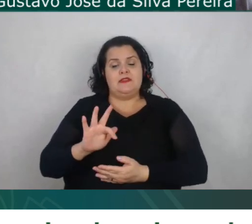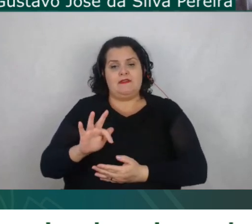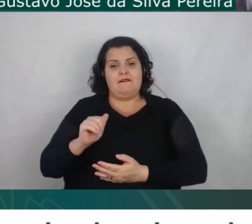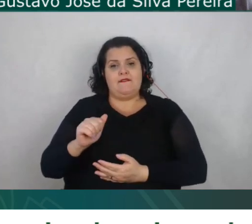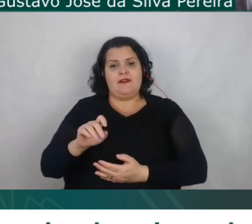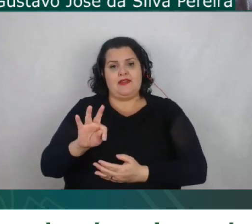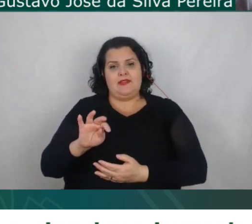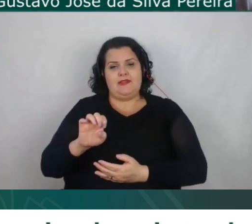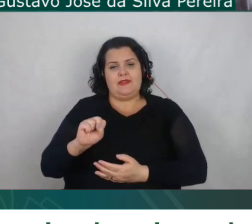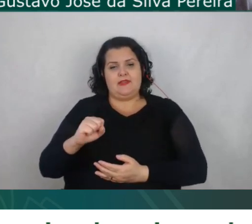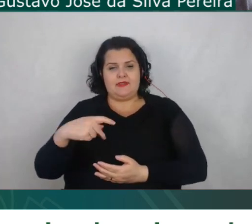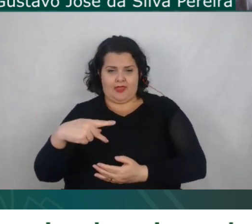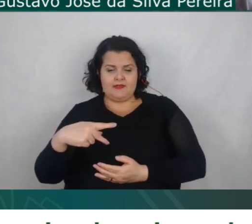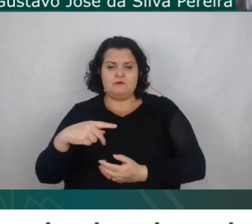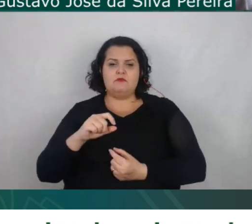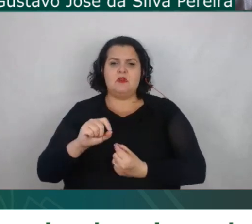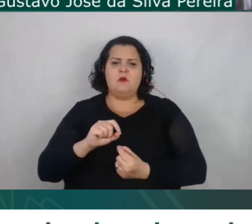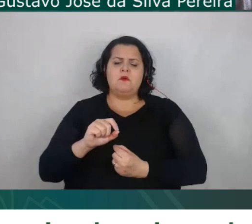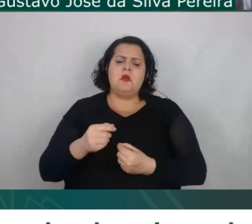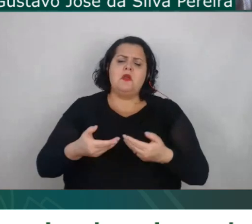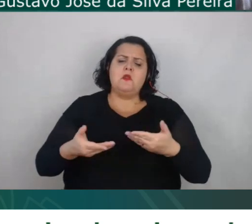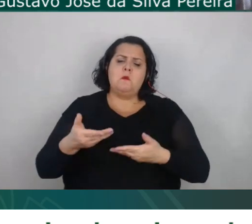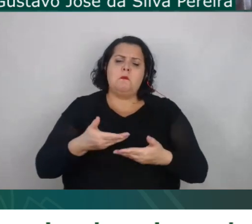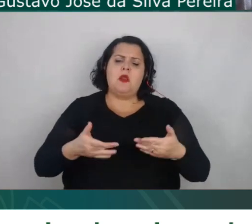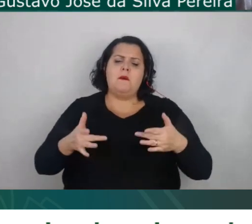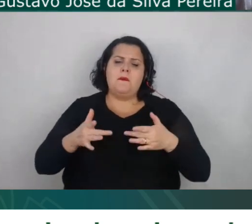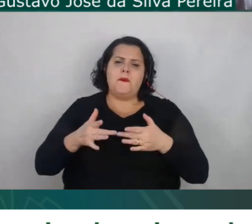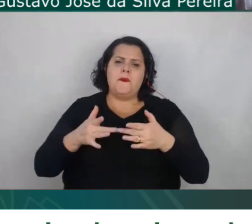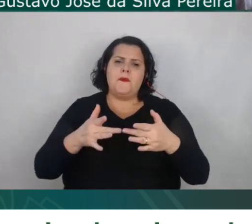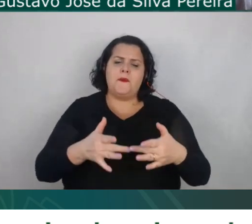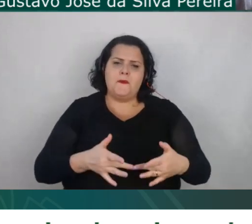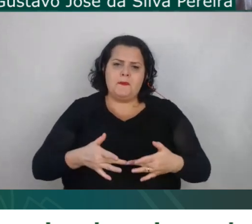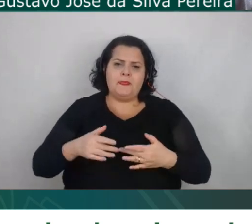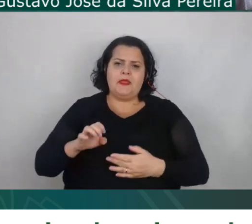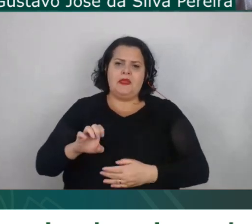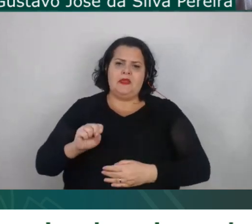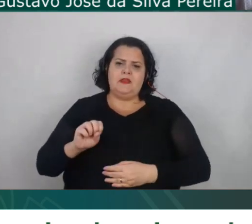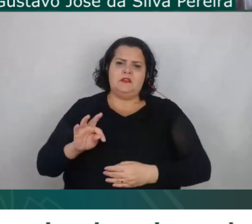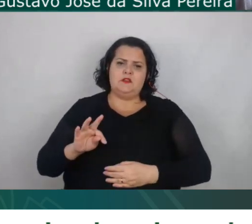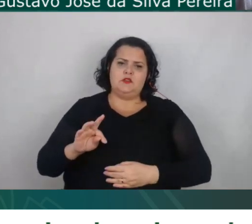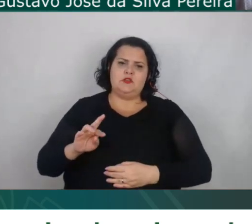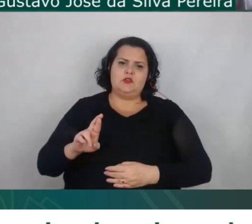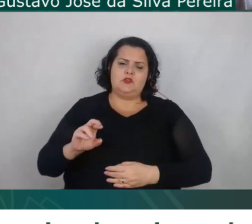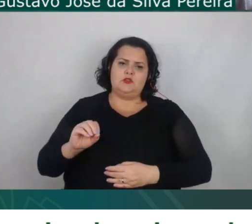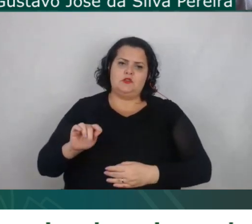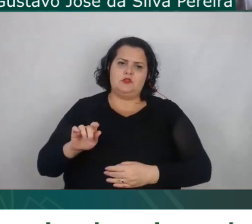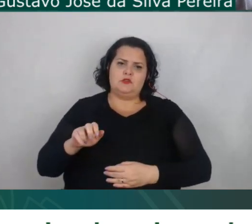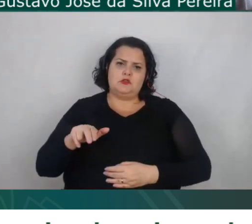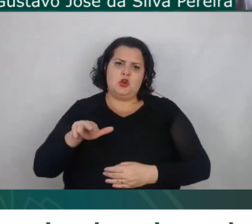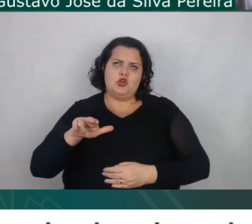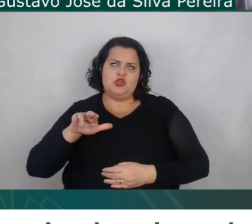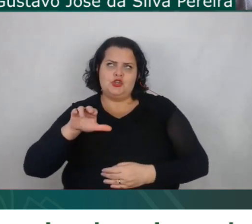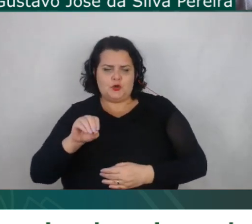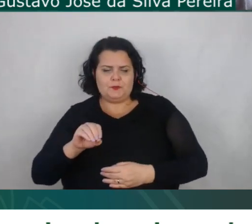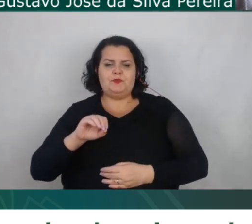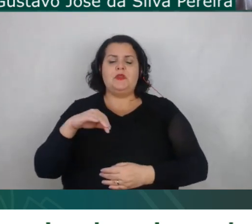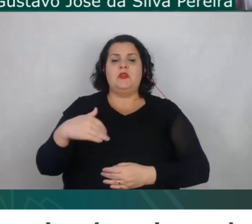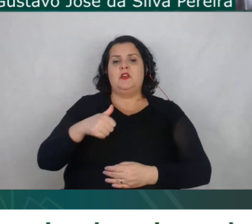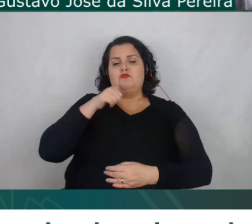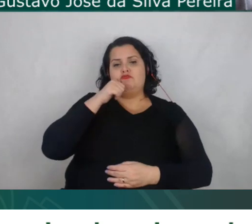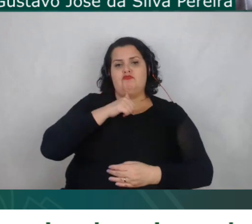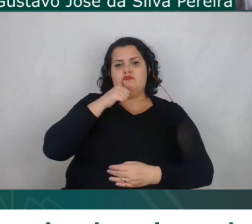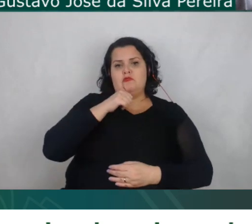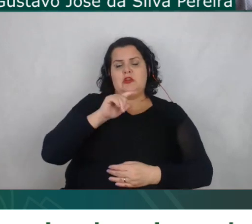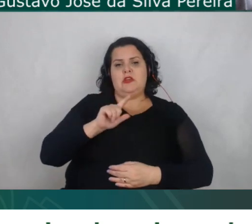se, para relacionar com a questão do estrógeno, e como mulheres, em geral, têm mais